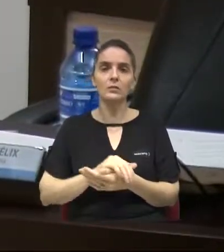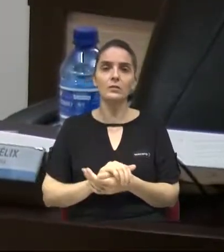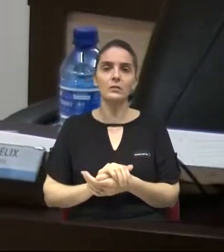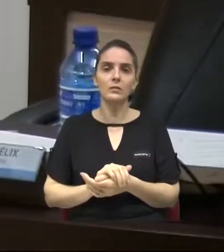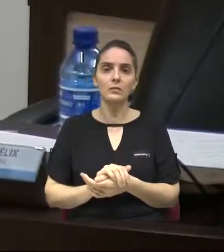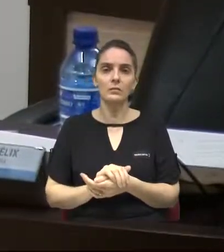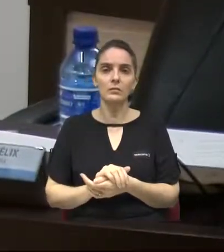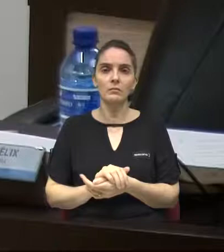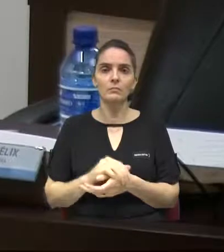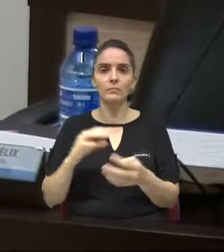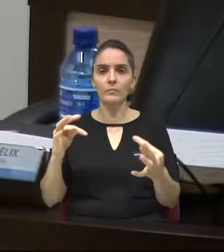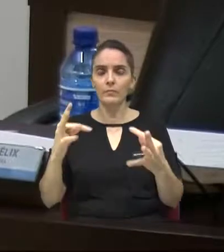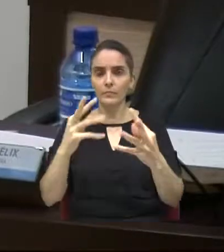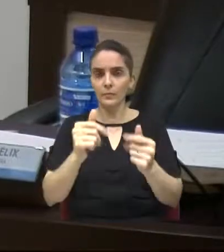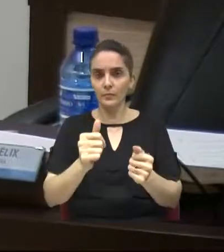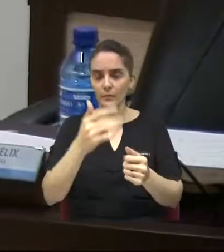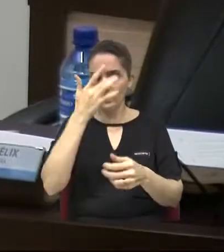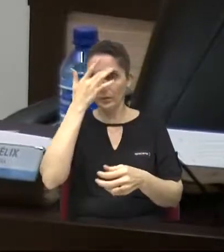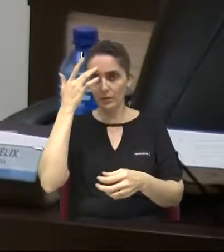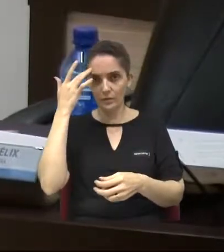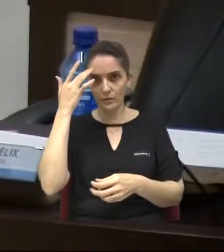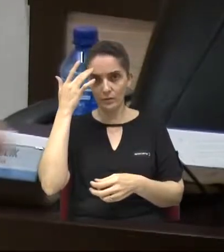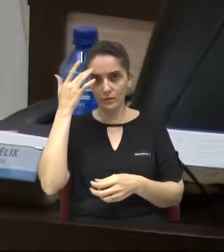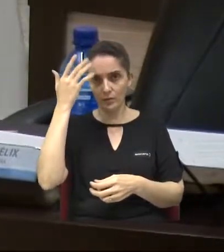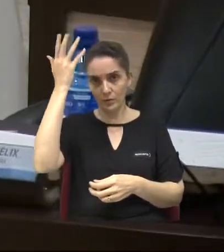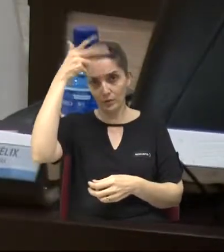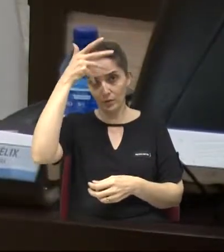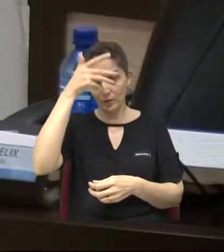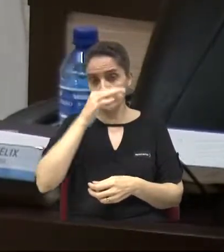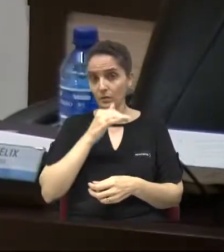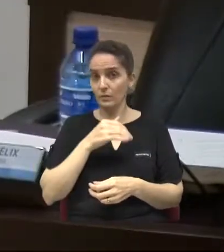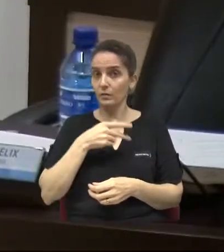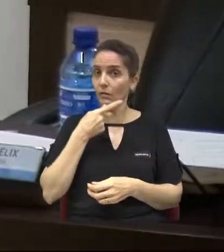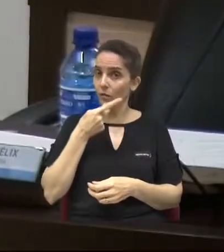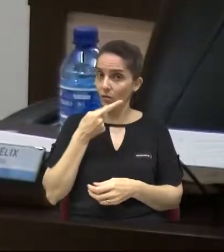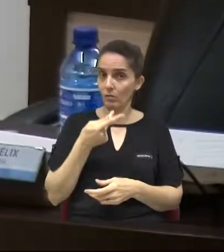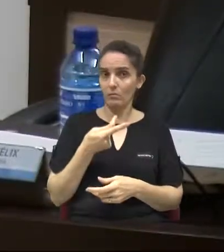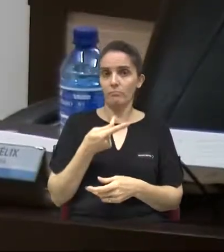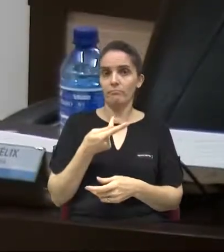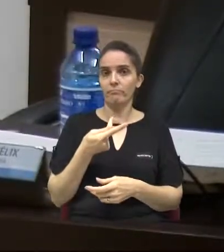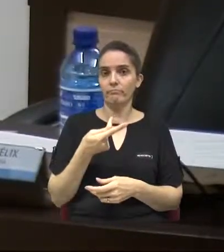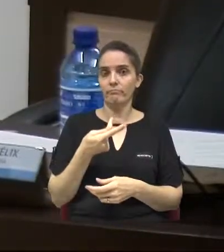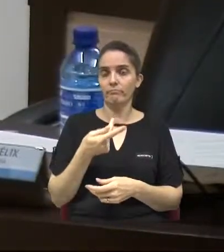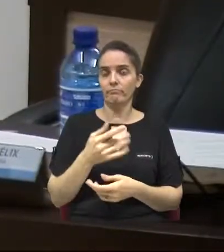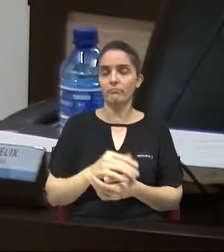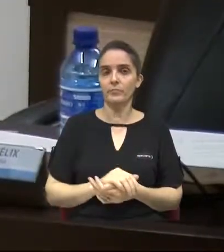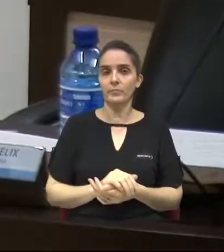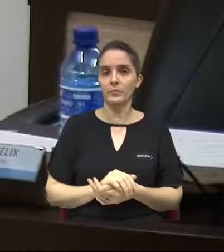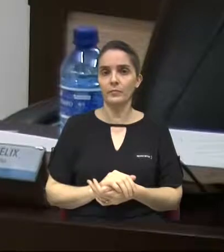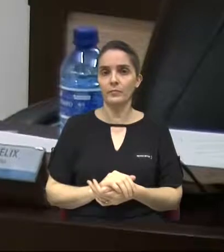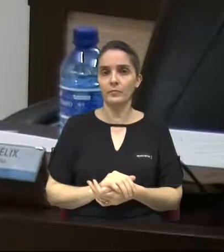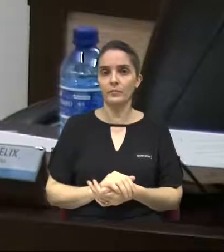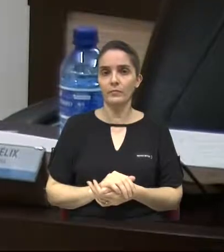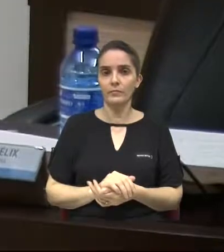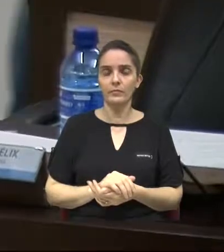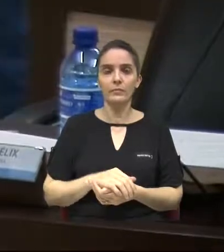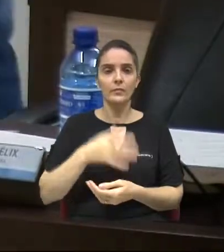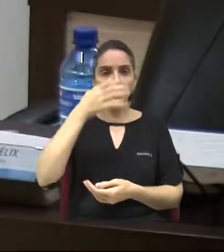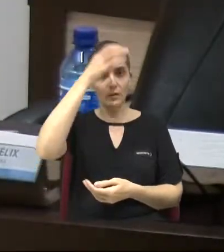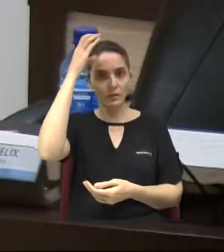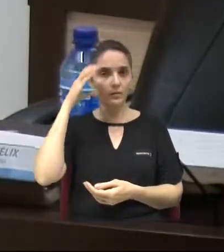todas essas pessoas que a vereadora Érica já citou. Entendi perfeitamente as colocações do vereador Dr. Marcelo